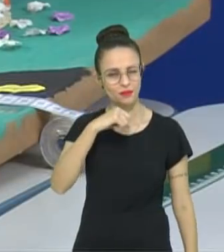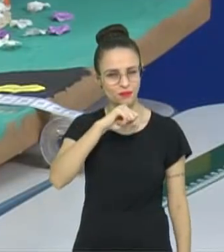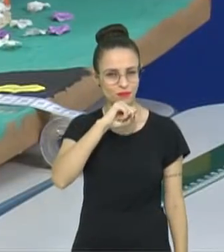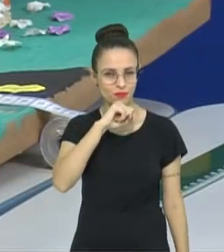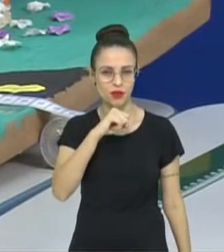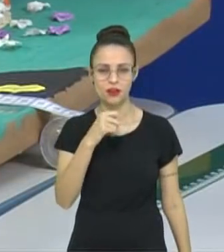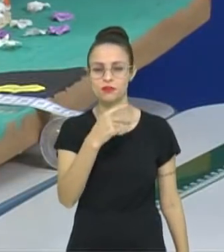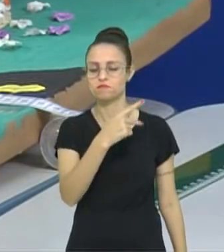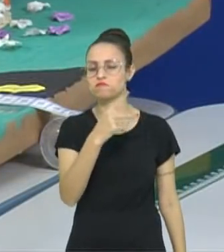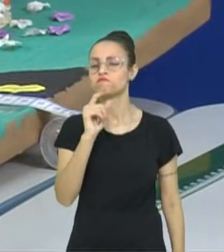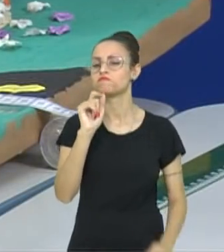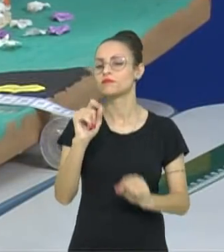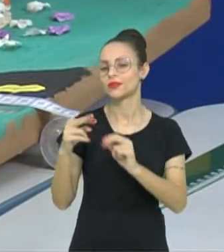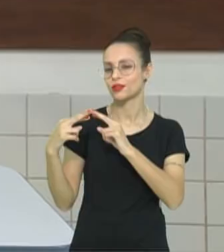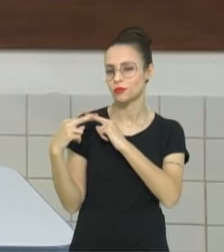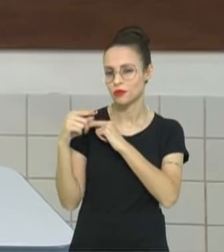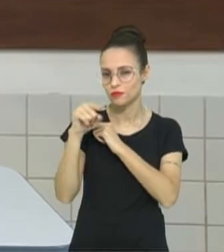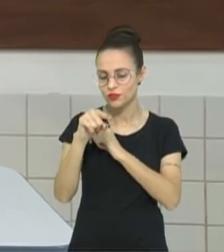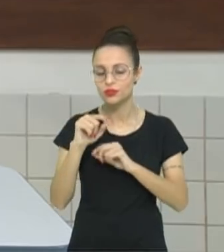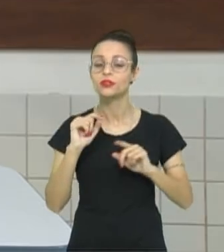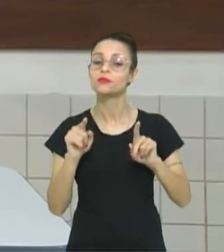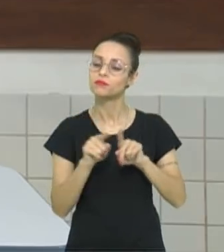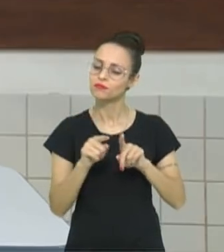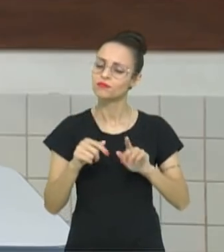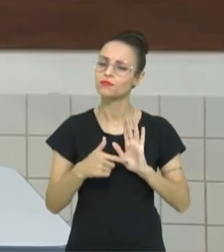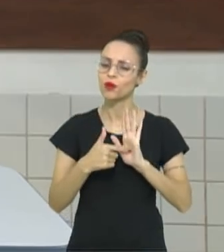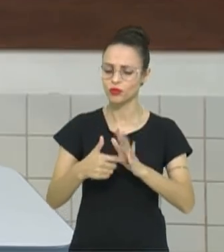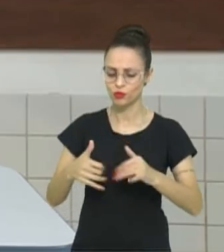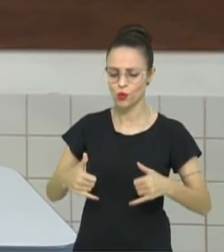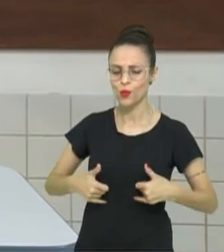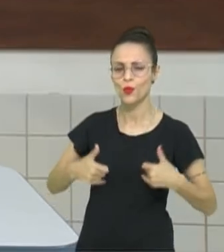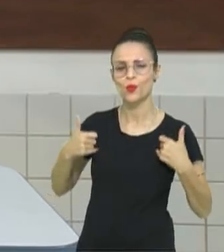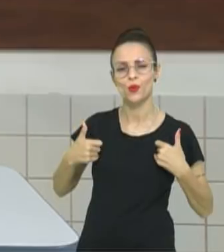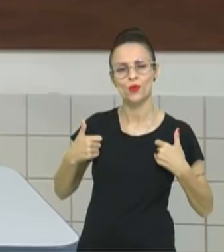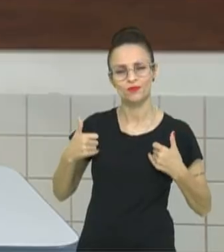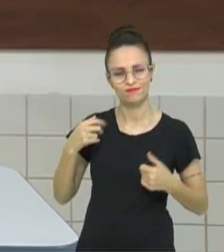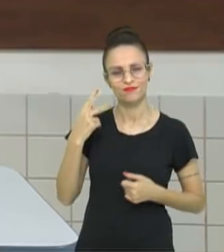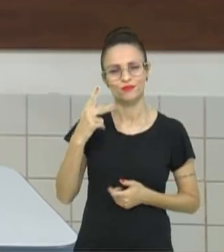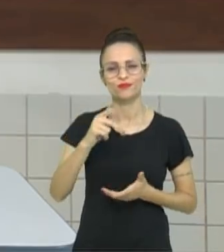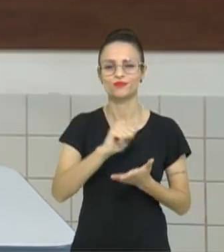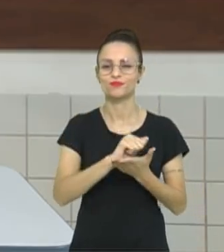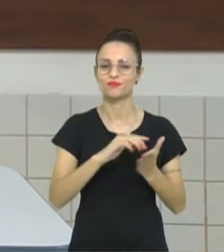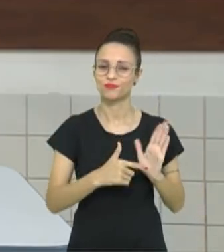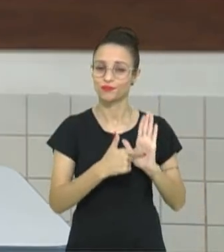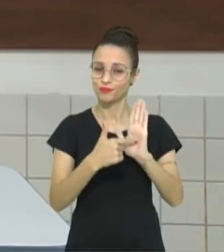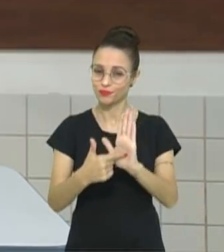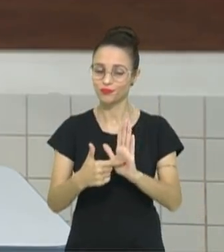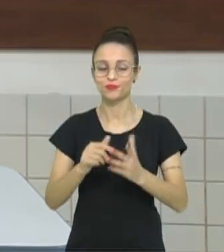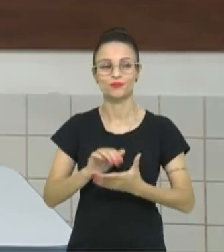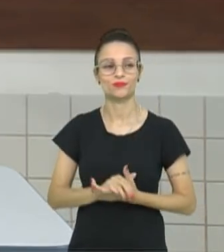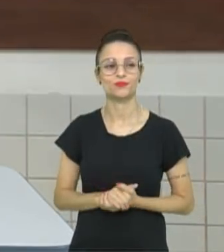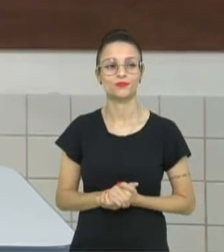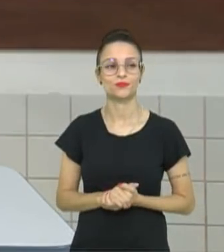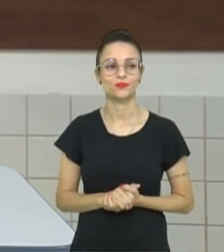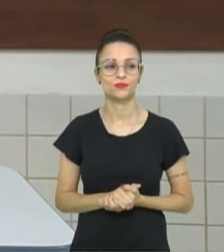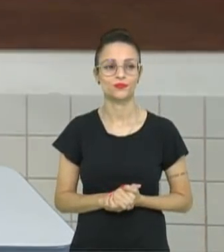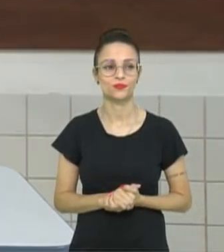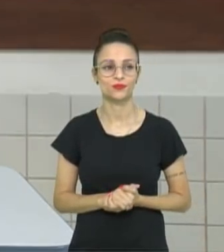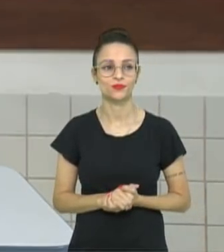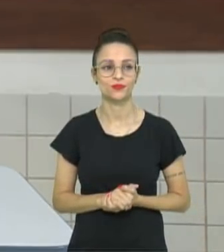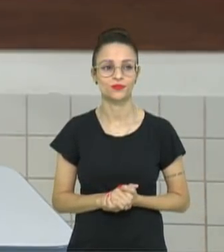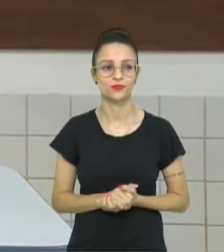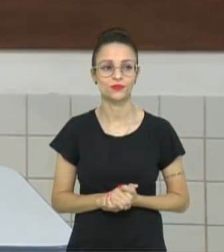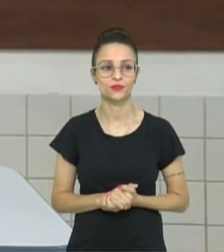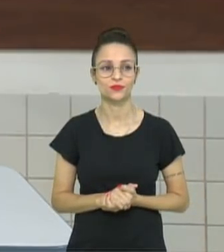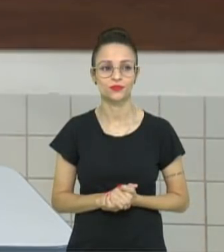para os seus responsáveis. Mostre com orgulho o seu trabalho, né, na aula de hoje de matemática, né? Então, se veja